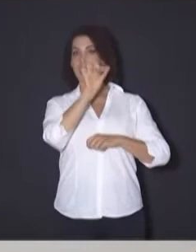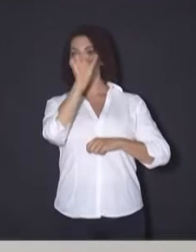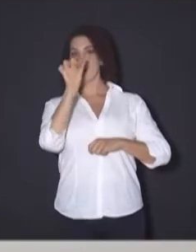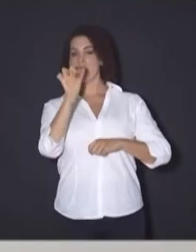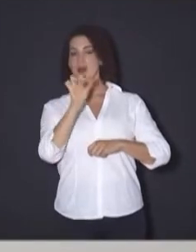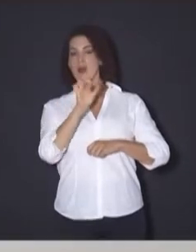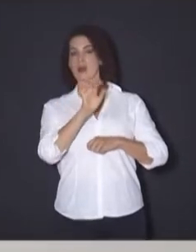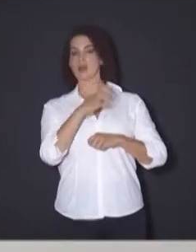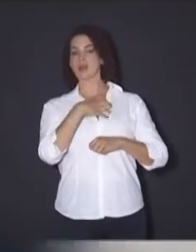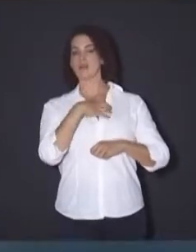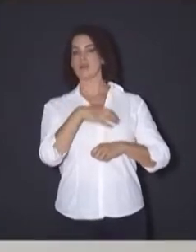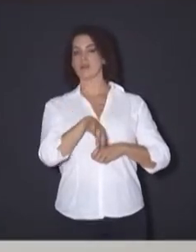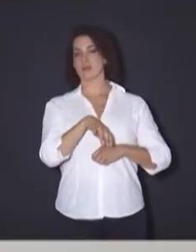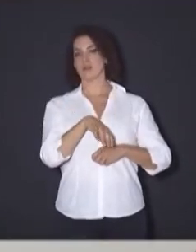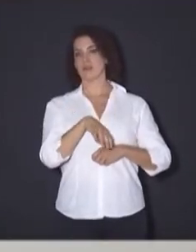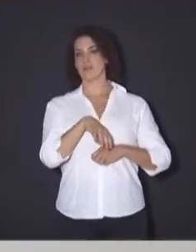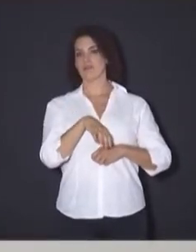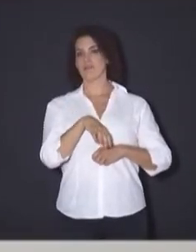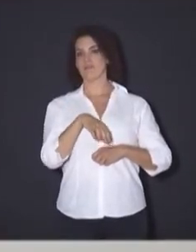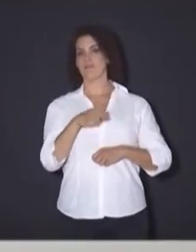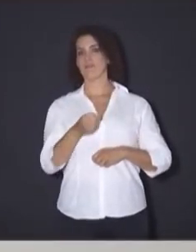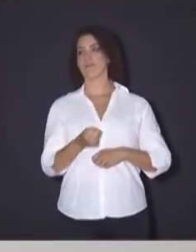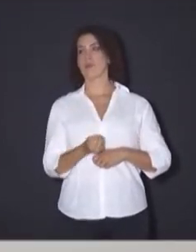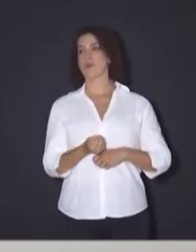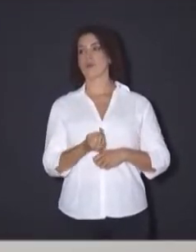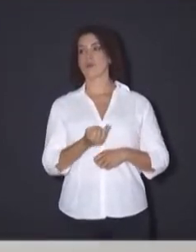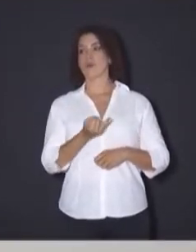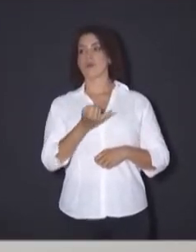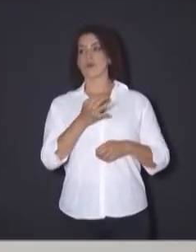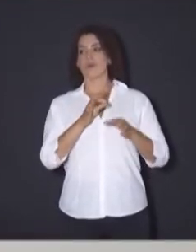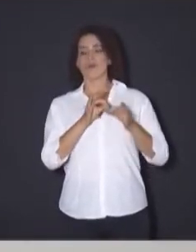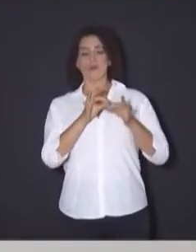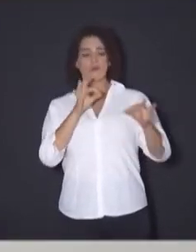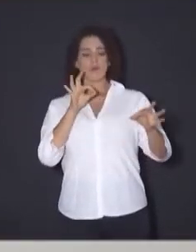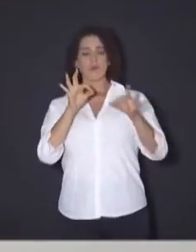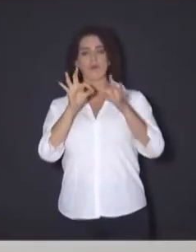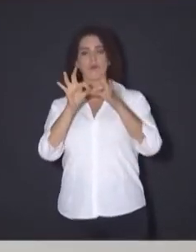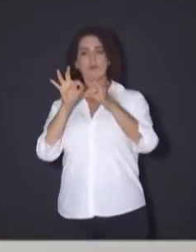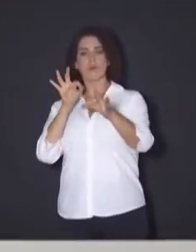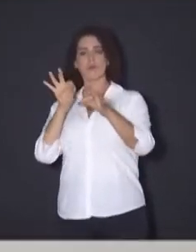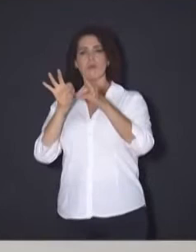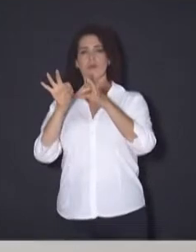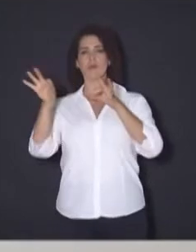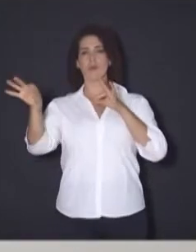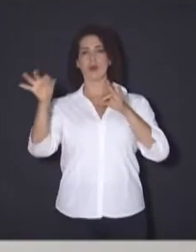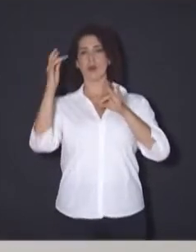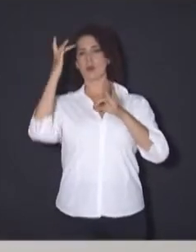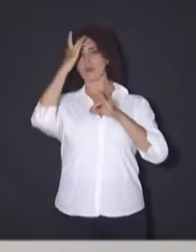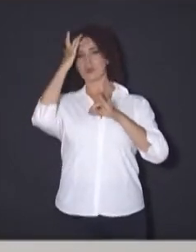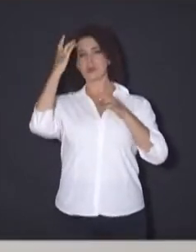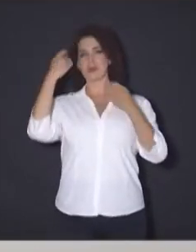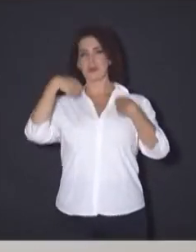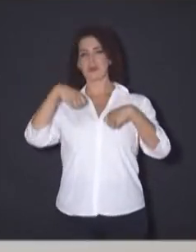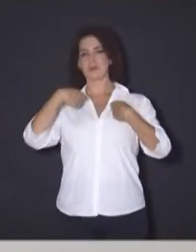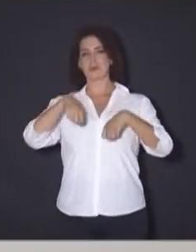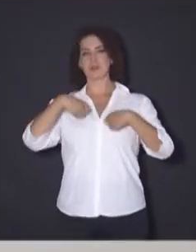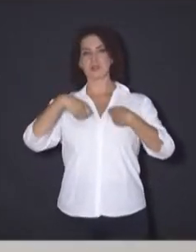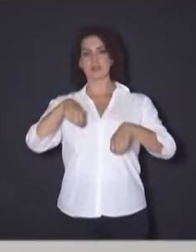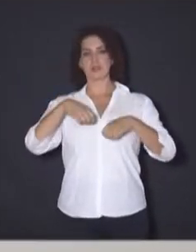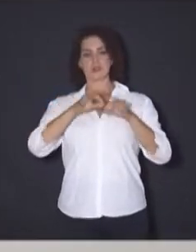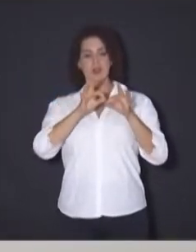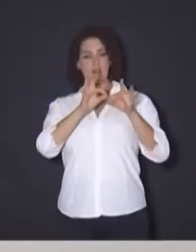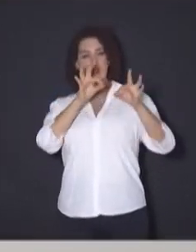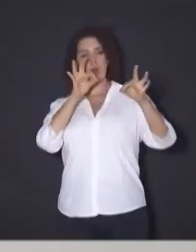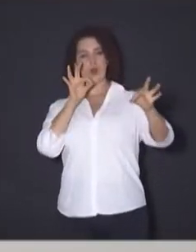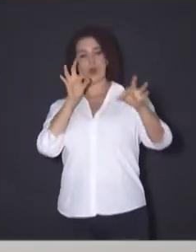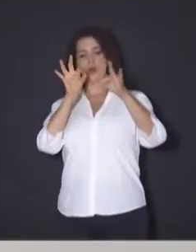ou seja quantos quilômetros e quilômetros uma pessoa tem que se deslocar dentro o lado o bater o acesso